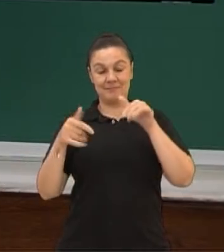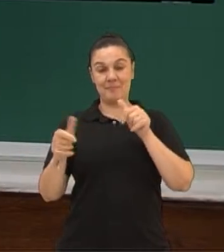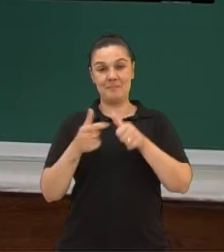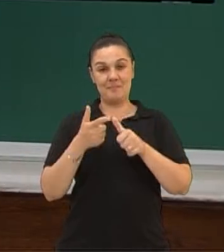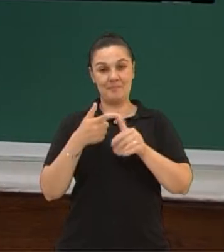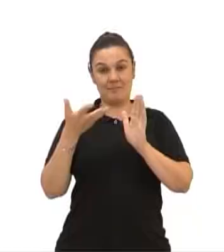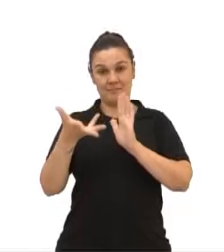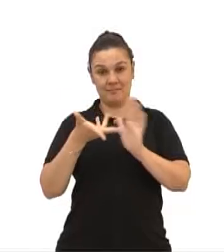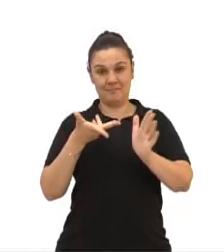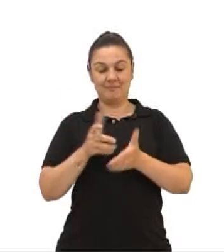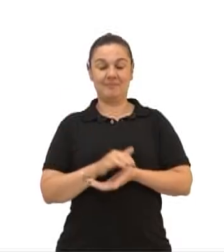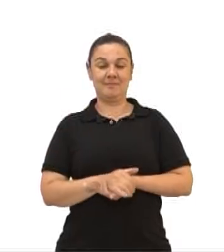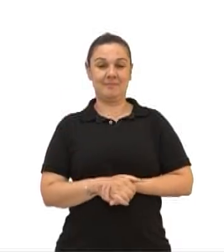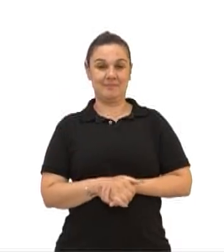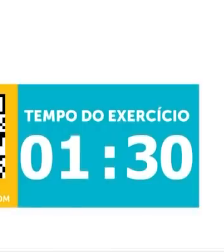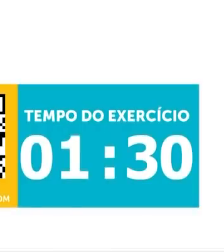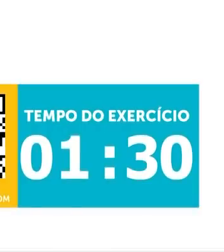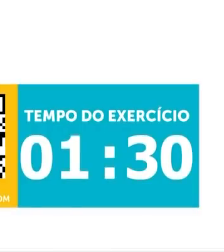primeiro quiz.